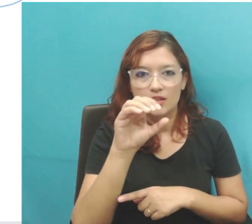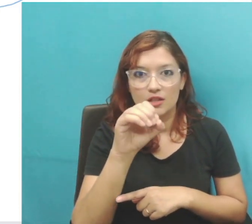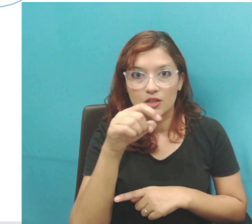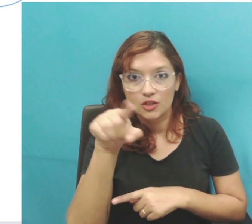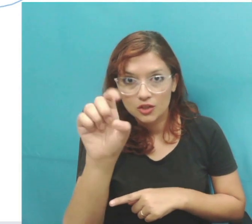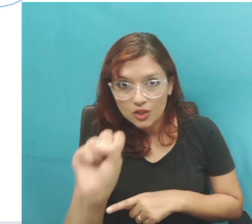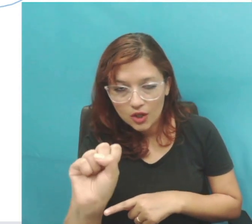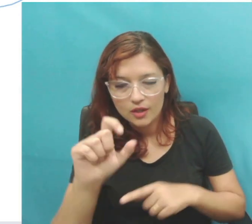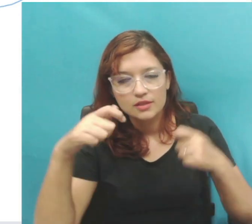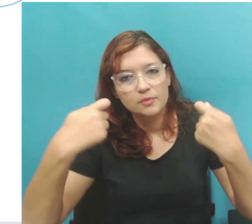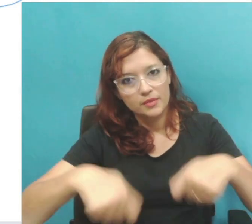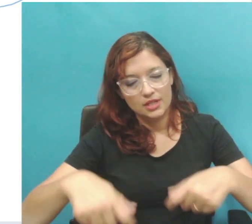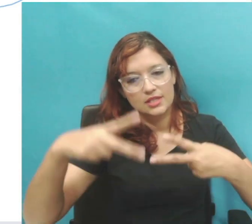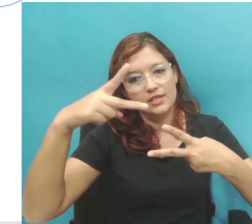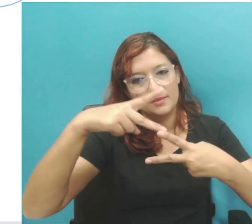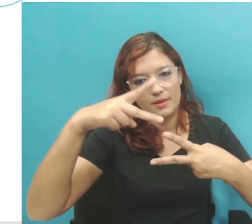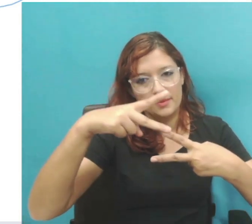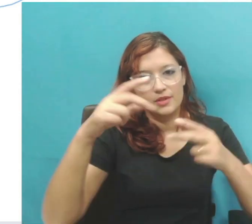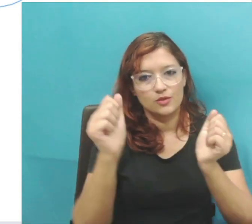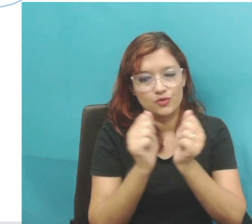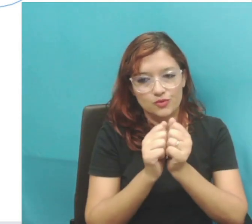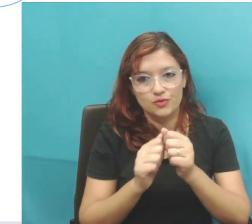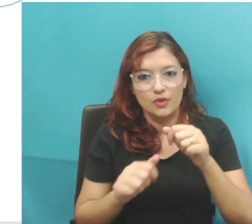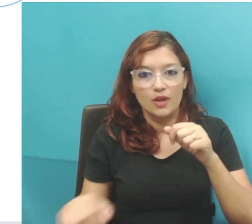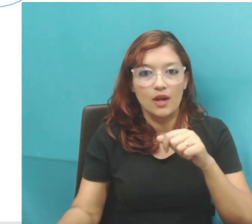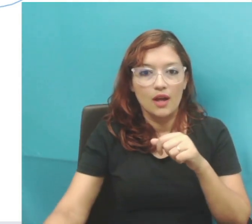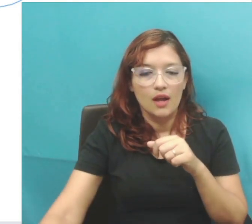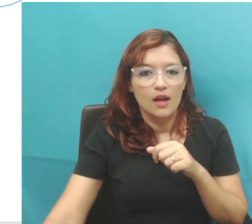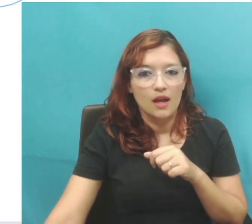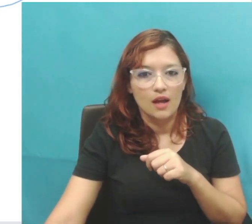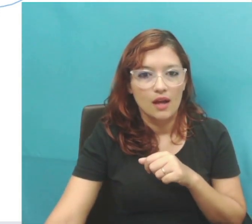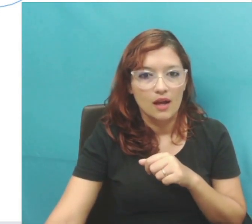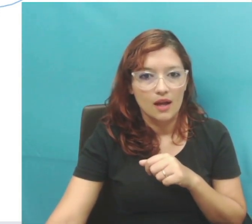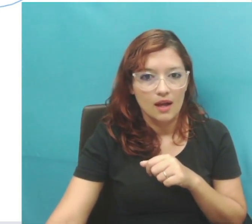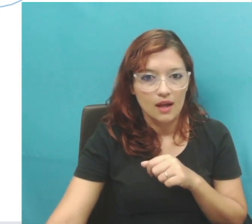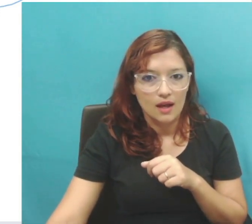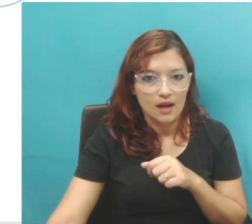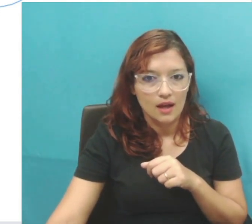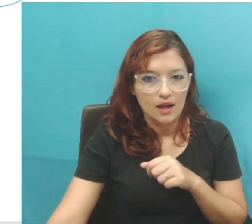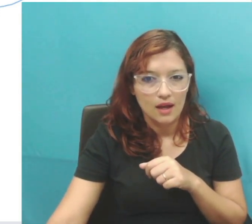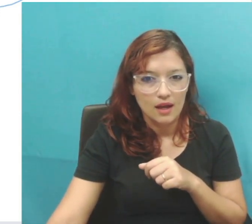Se eu for usar a palavra nós, eu preciso colocar uma preposição.